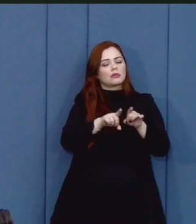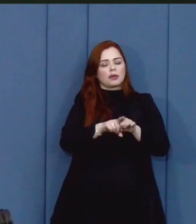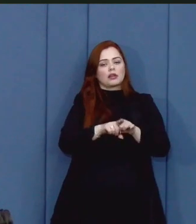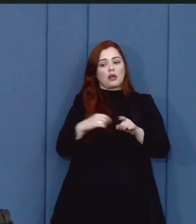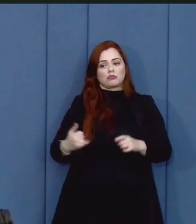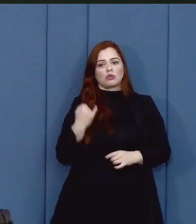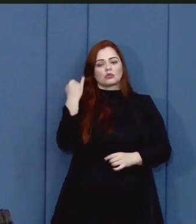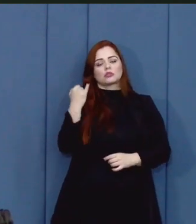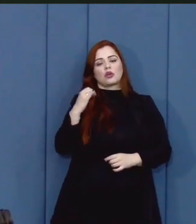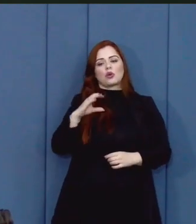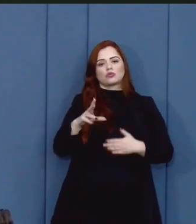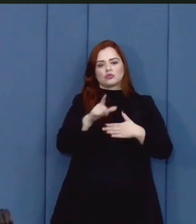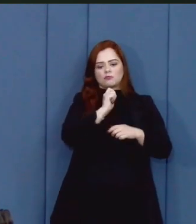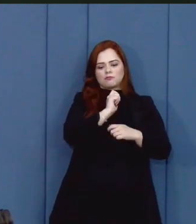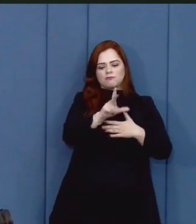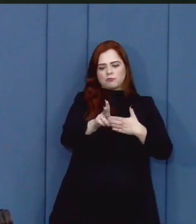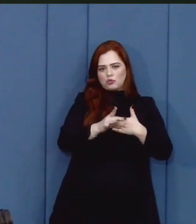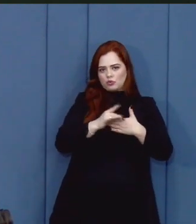comitê de contaminantes, né?